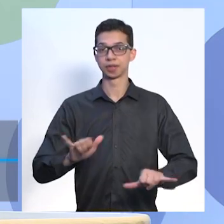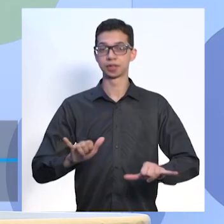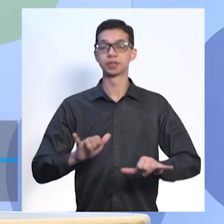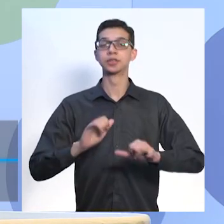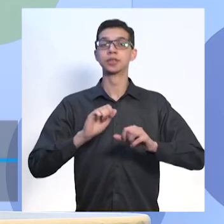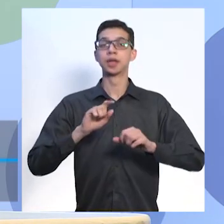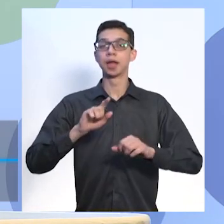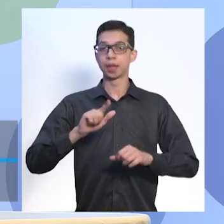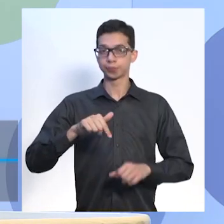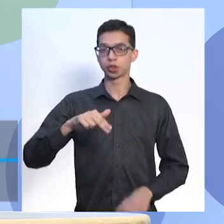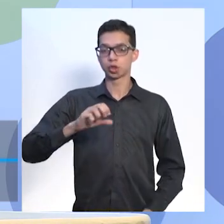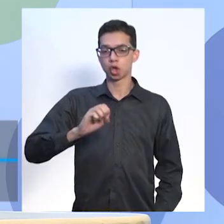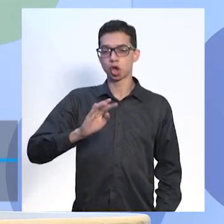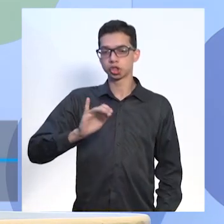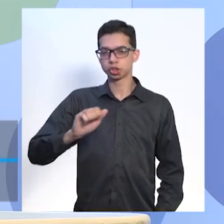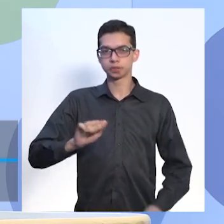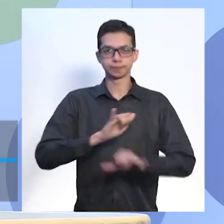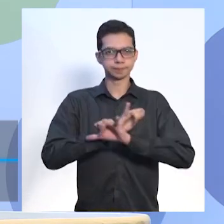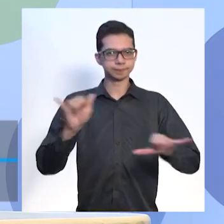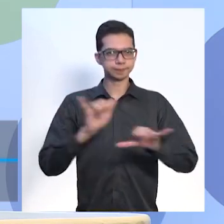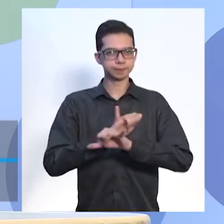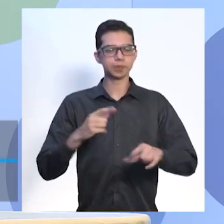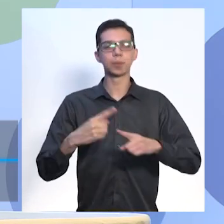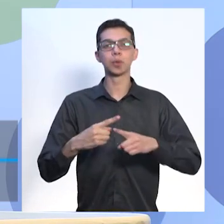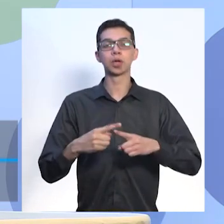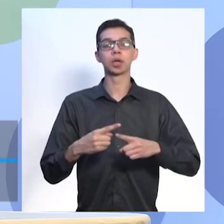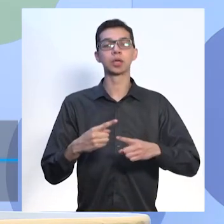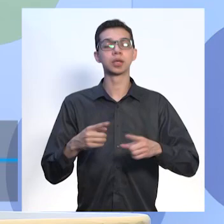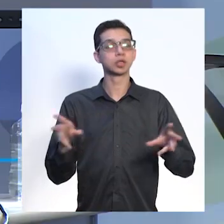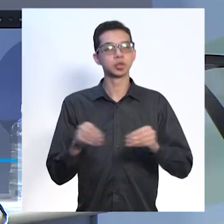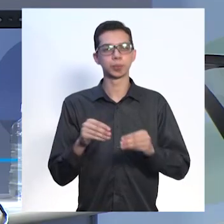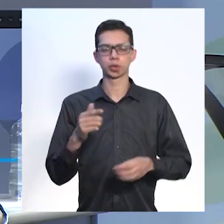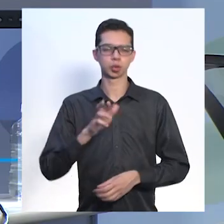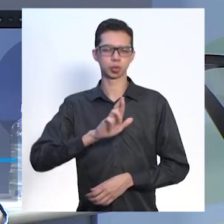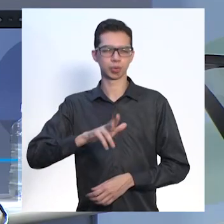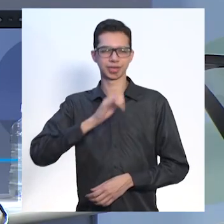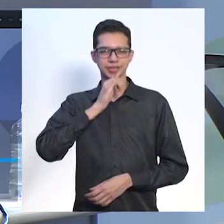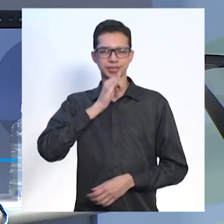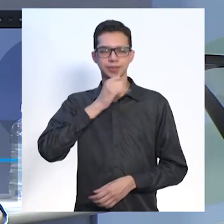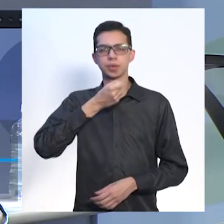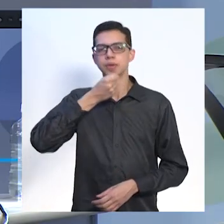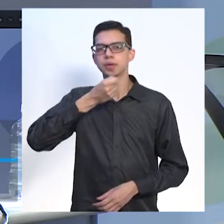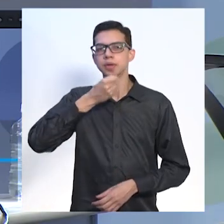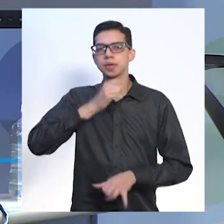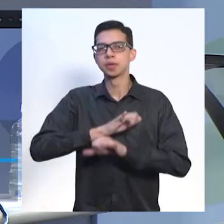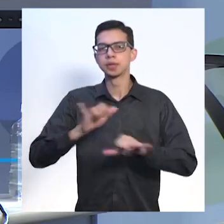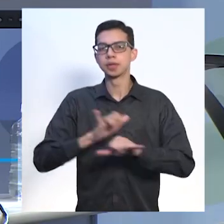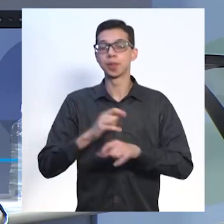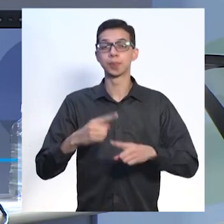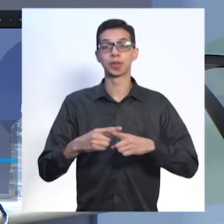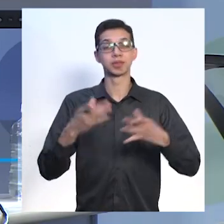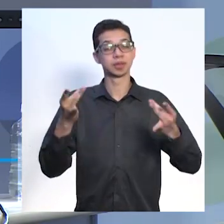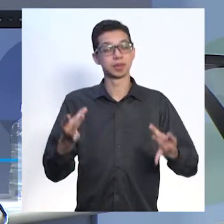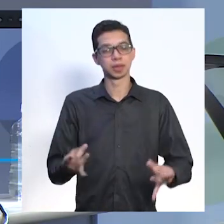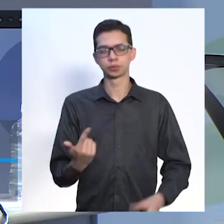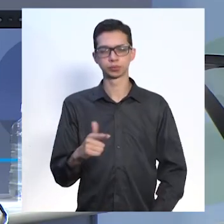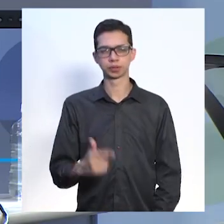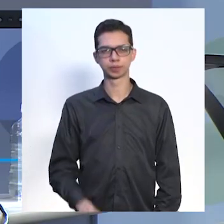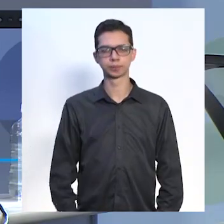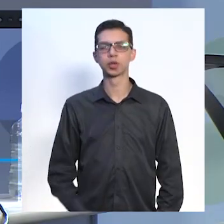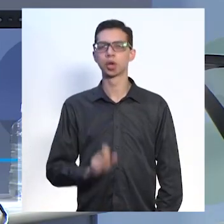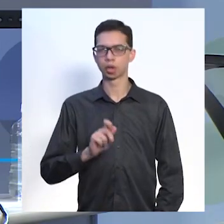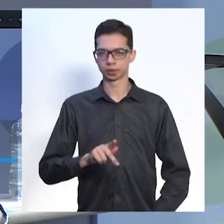reportagem que fala de detalhes, né? Ela quis dizer. Ok, então ok. Pode fechar o chat agora. Então vamos lá. É